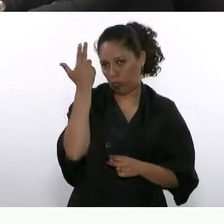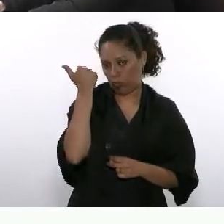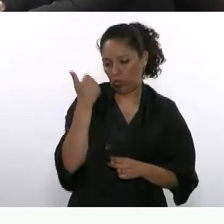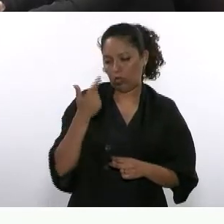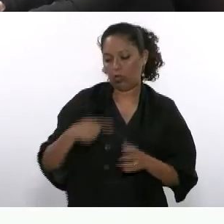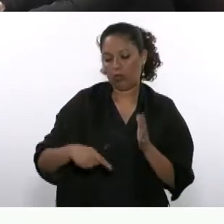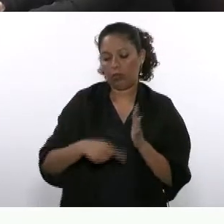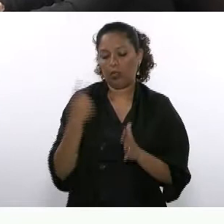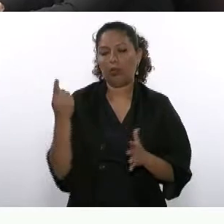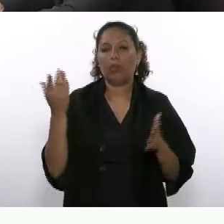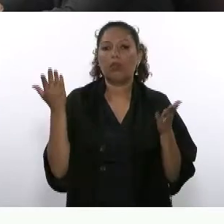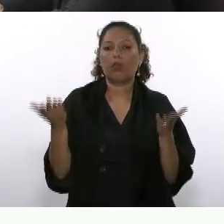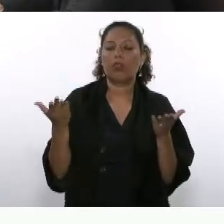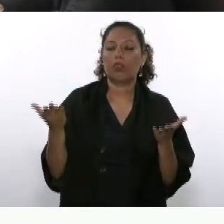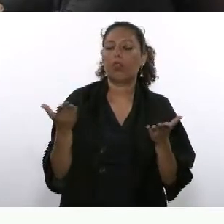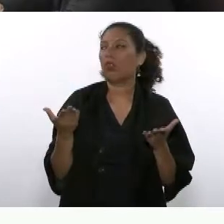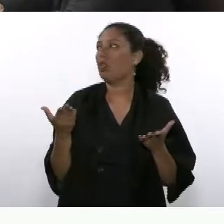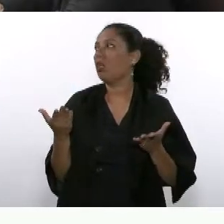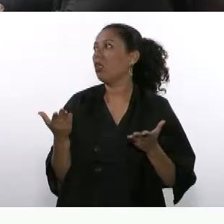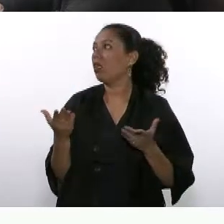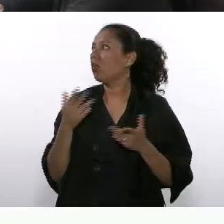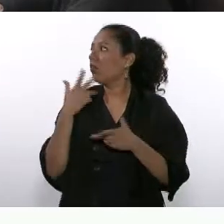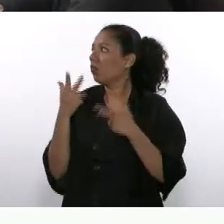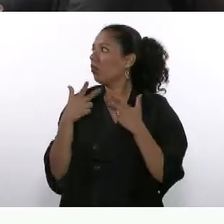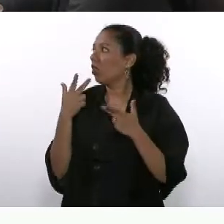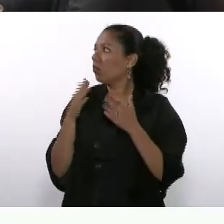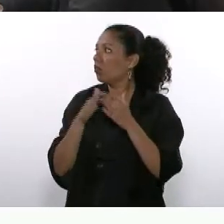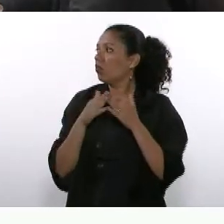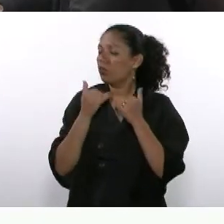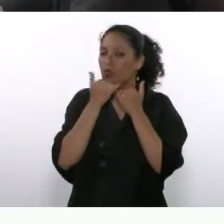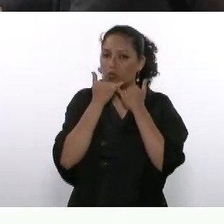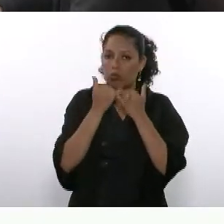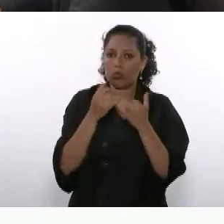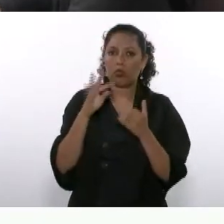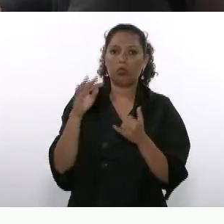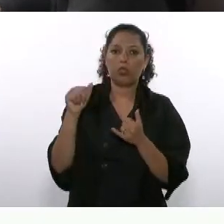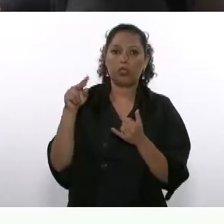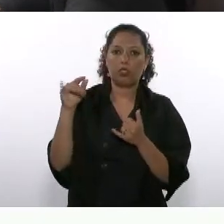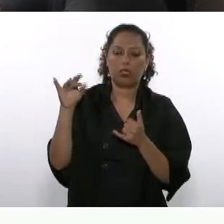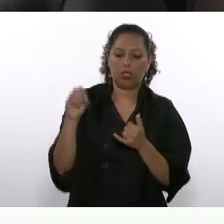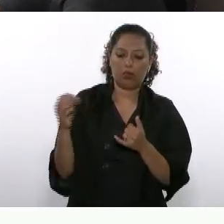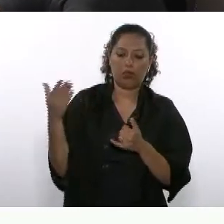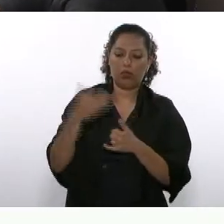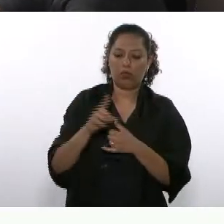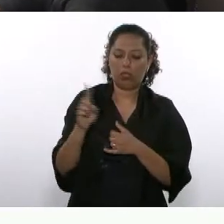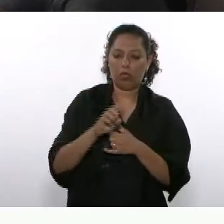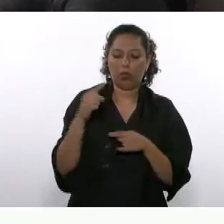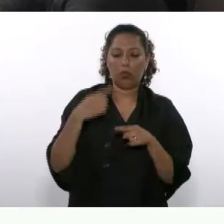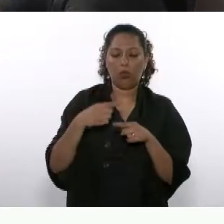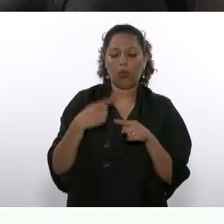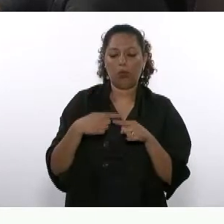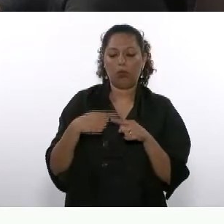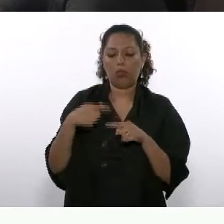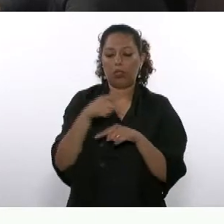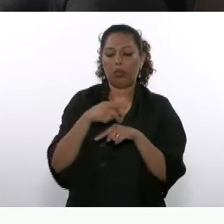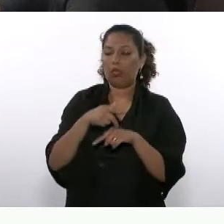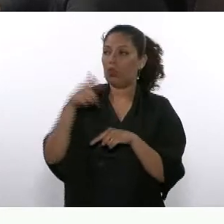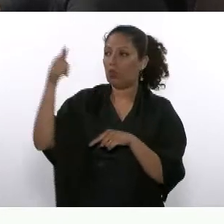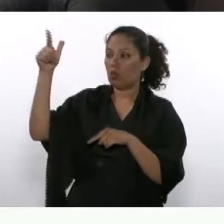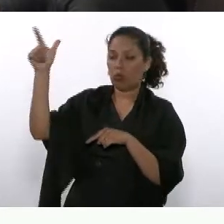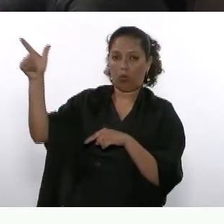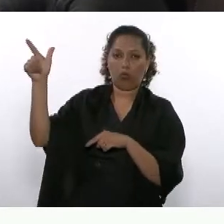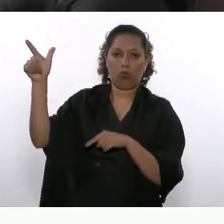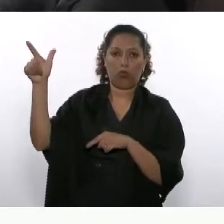lugar, eu gostaria de apresentar as desculpas pela ausência do secretário Otávio Leite. Ele está em Londres, participando da WTM com